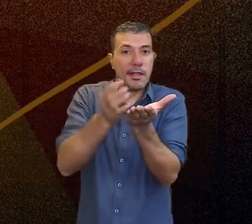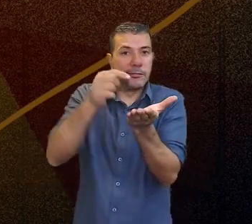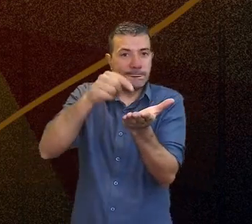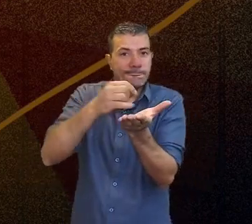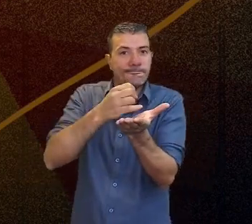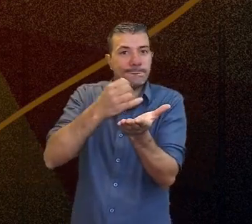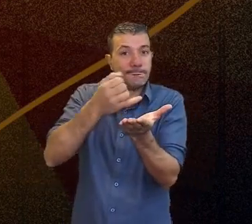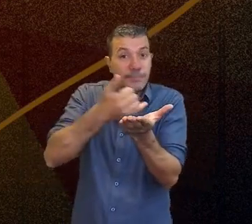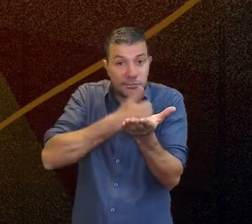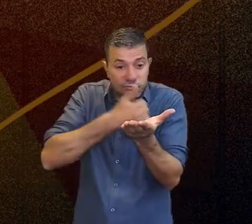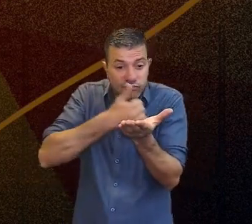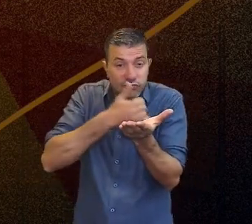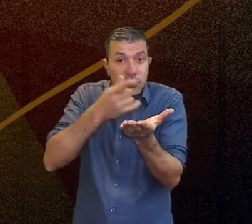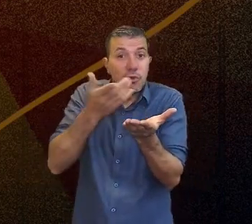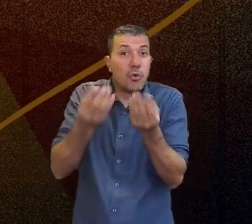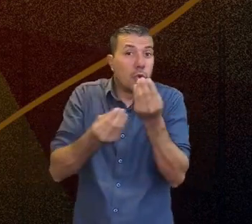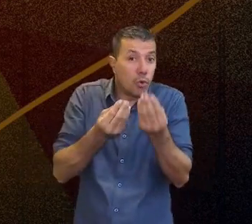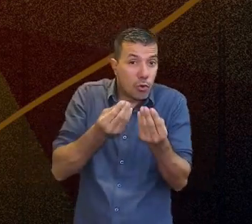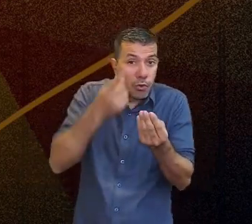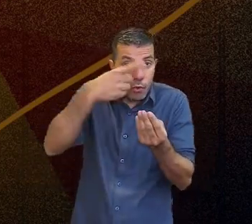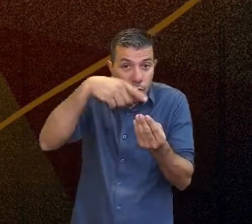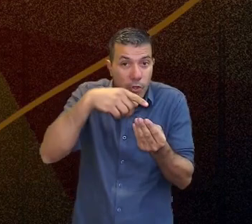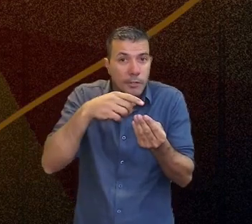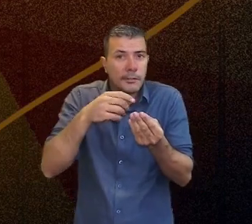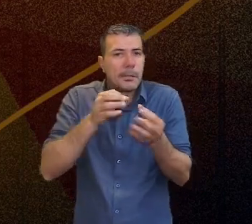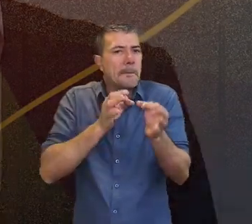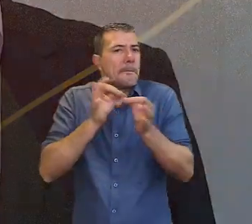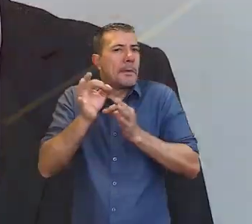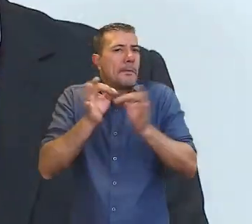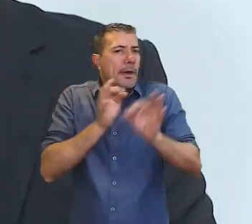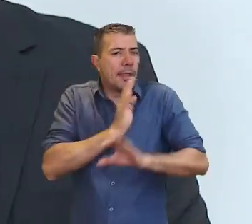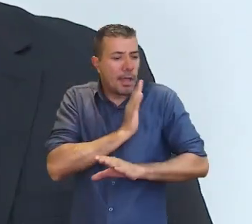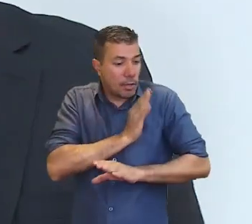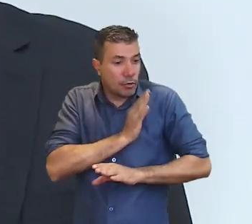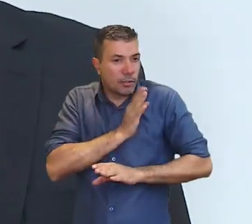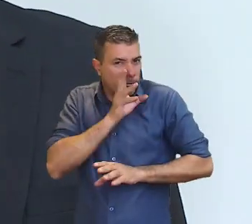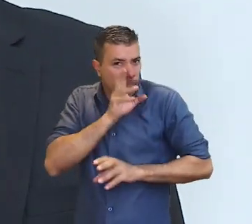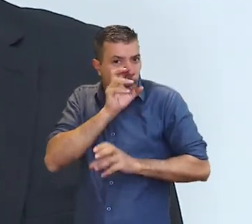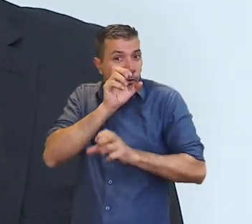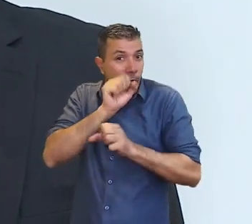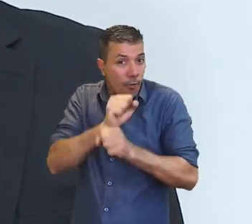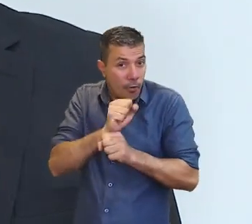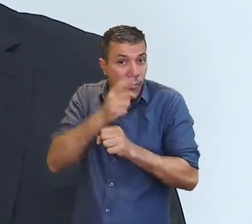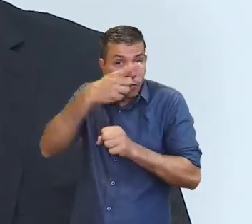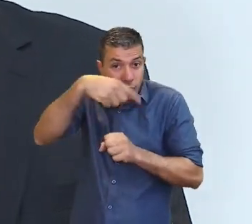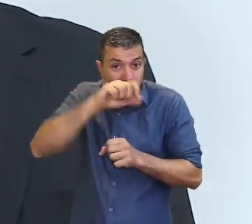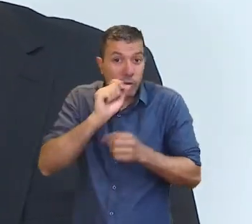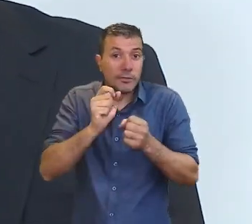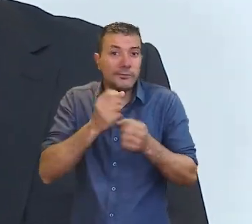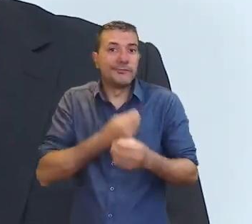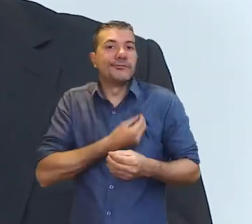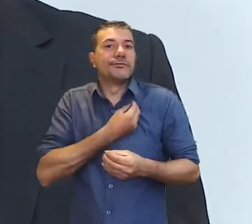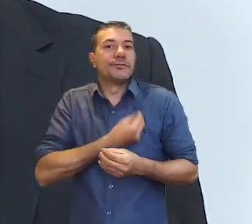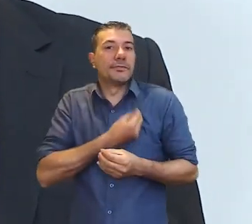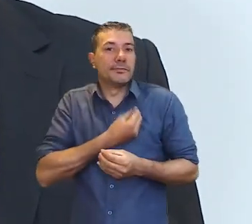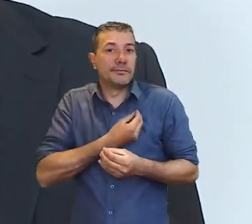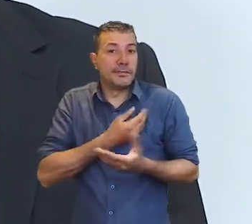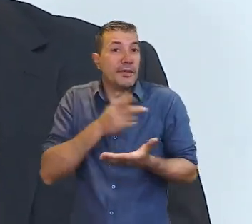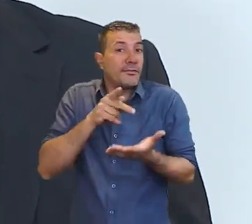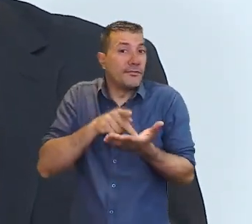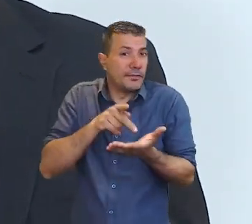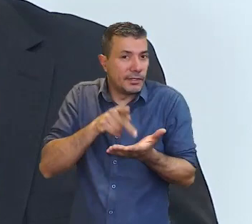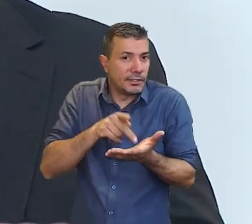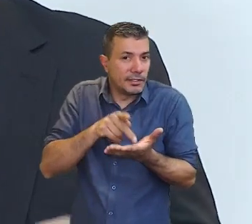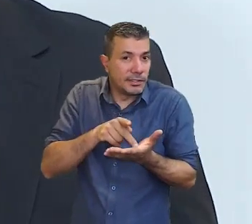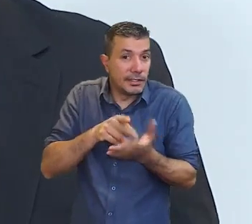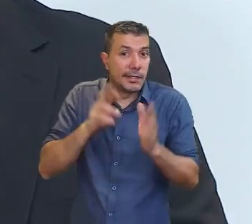Deus, porque dessa maneira nós estaremos com o coração fortalecido, nós estaremos vivendo realmente